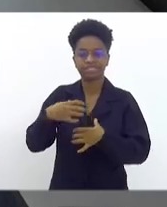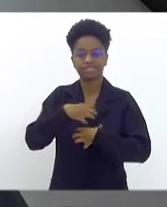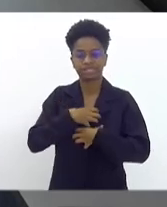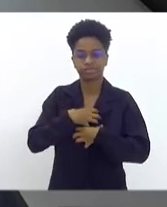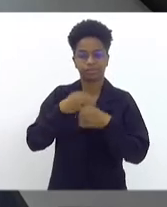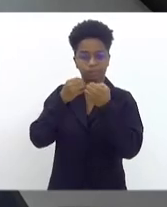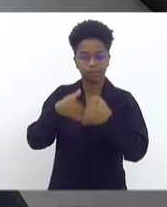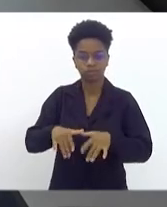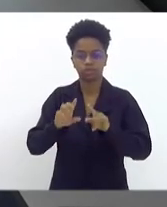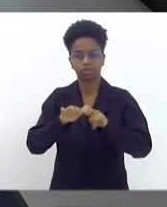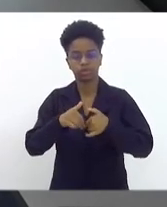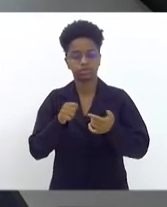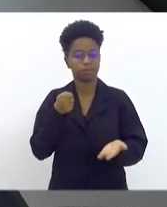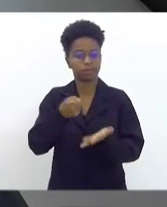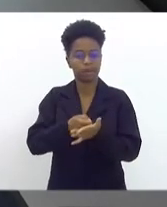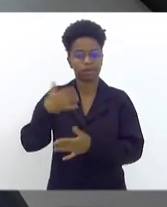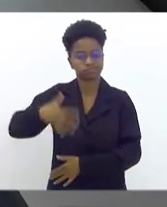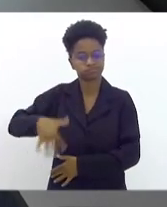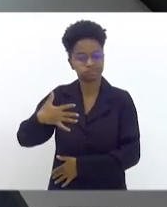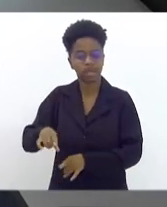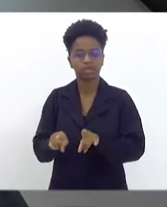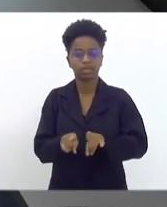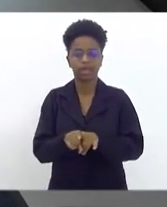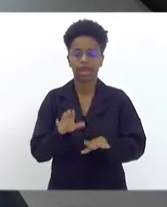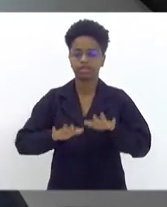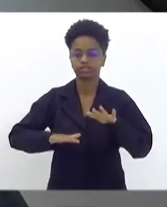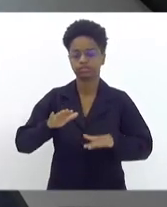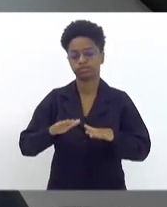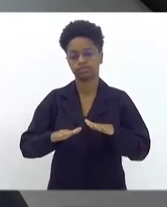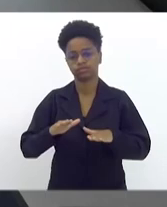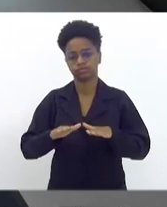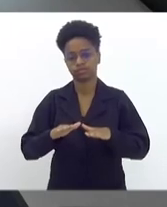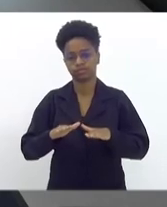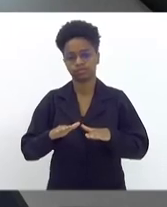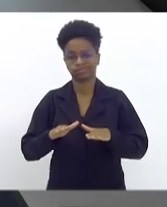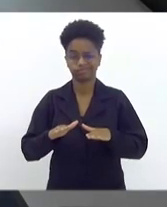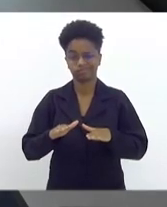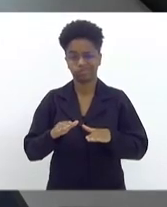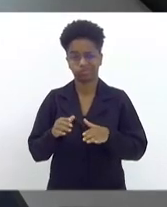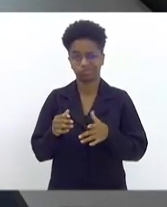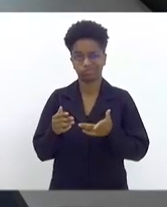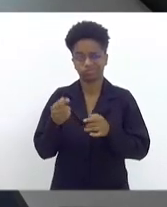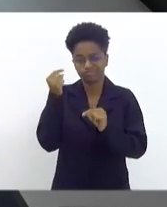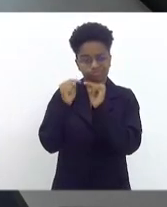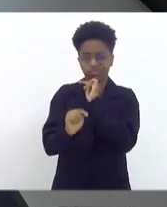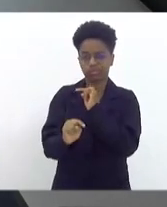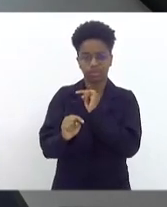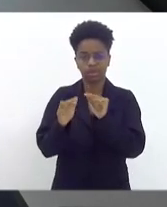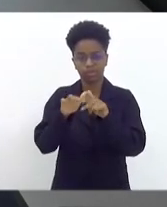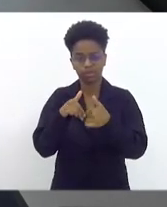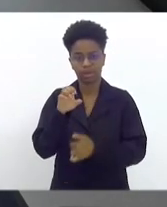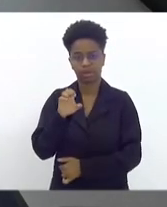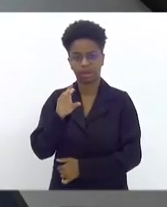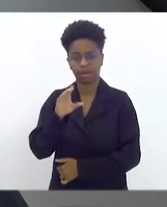cobranças excessivas e, muitas vezes, até, diria eu, descabidas, né, por parte do ECAD ou